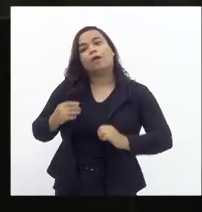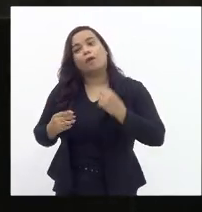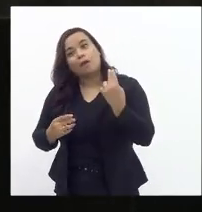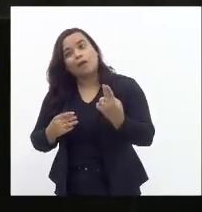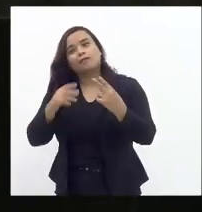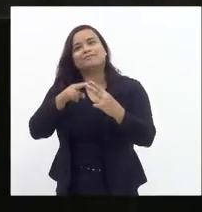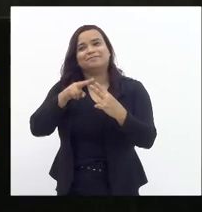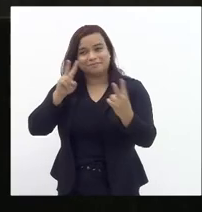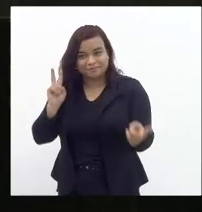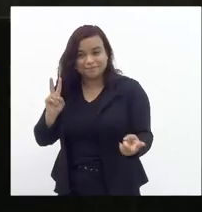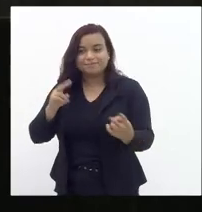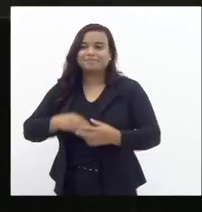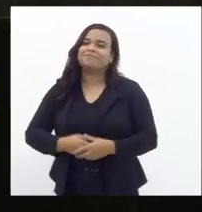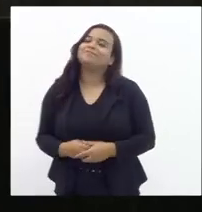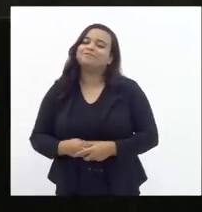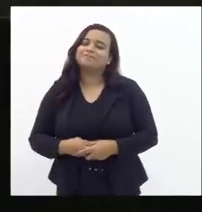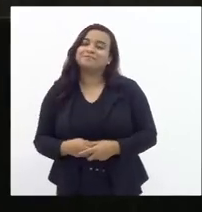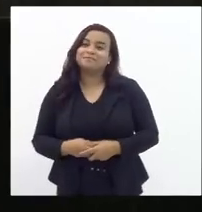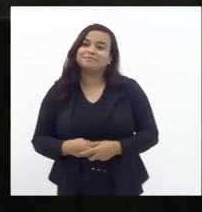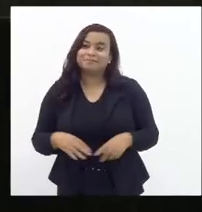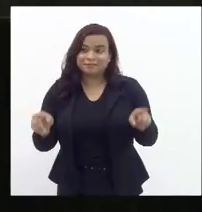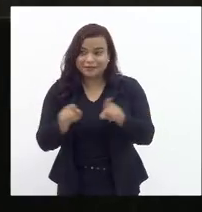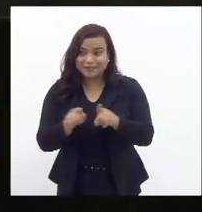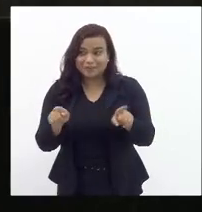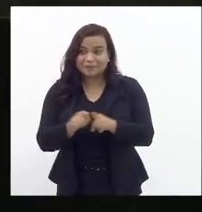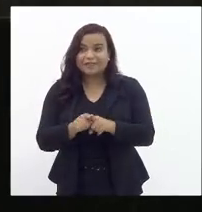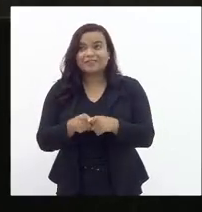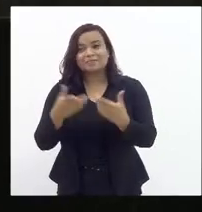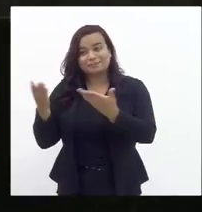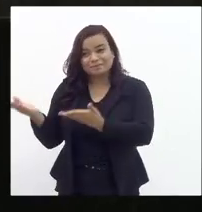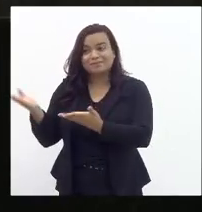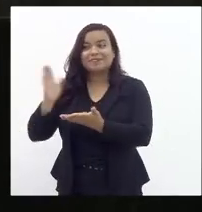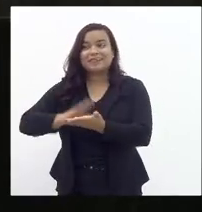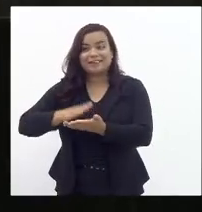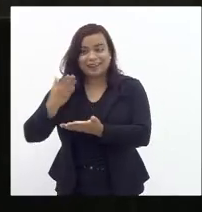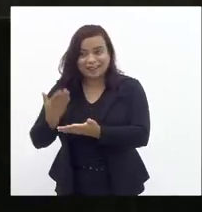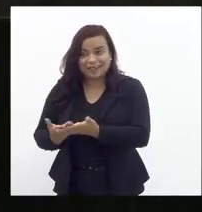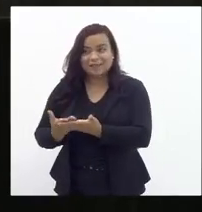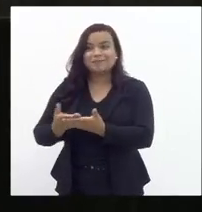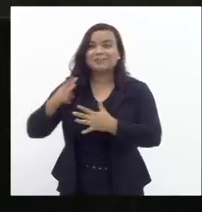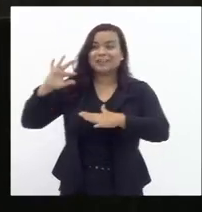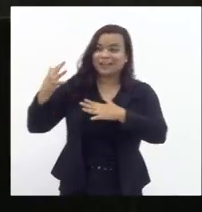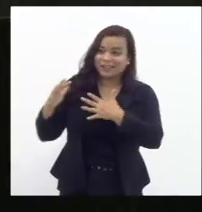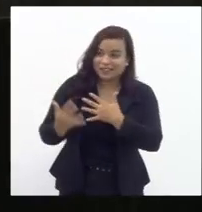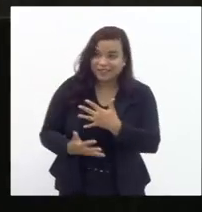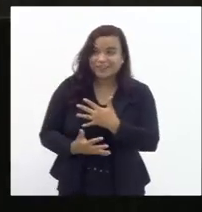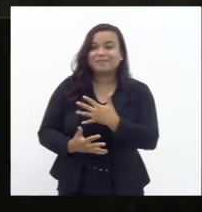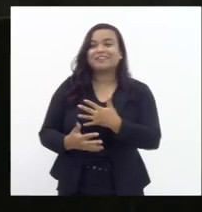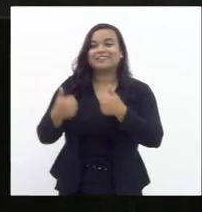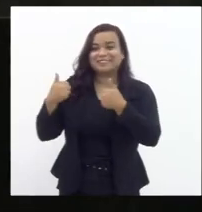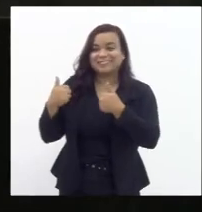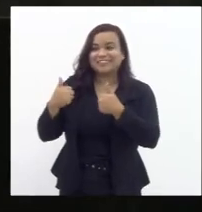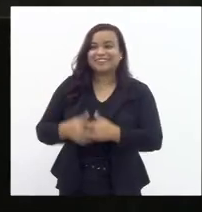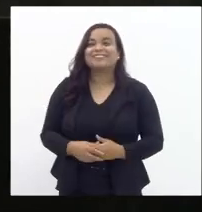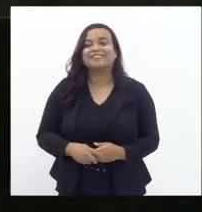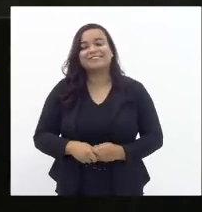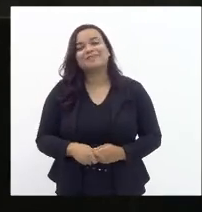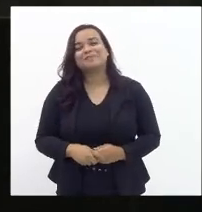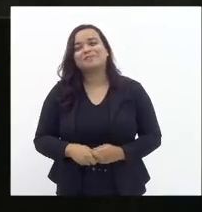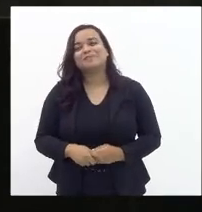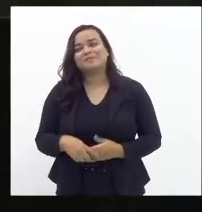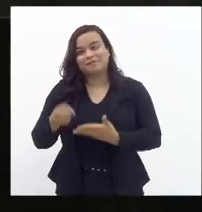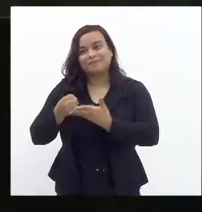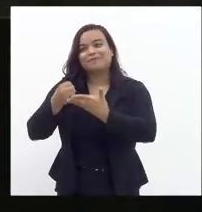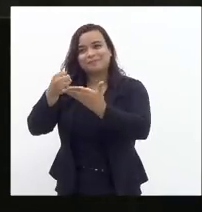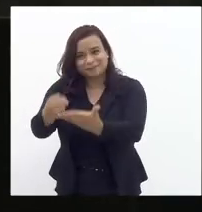e remota, senhora intérprete da linguagem de Libras, que